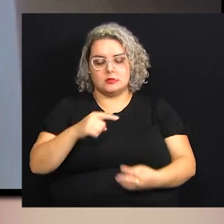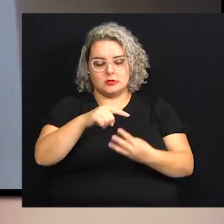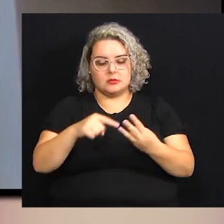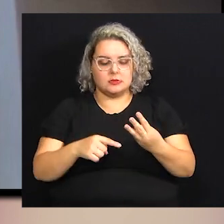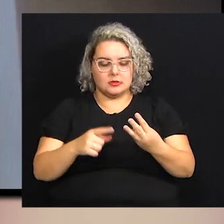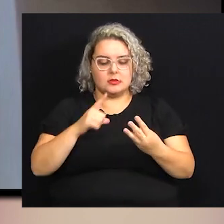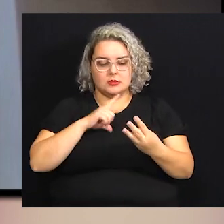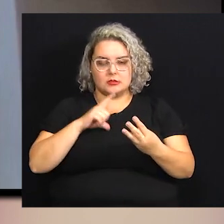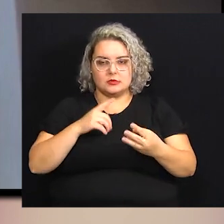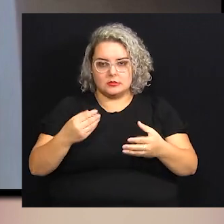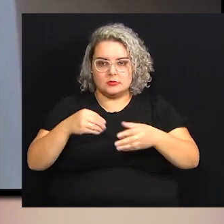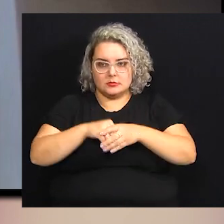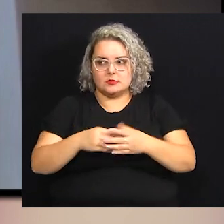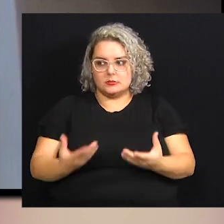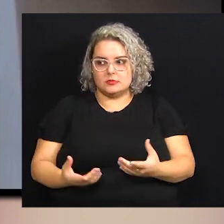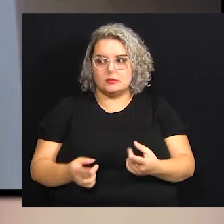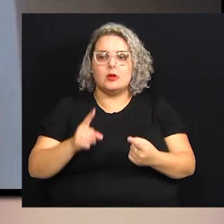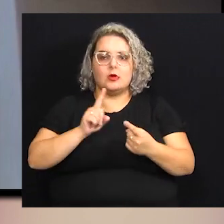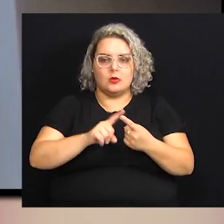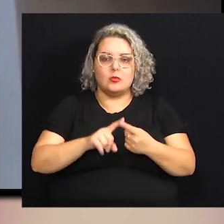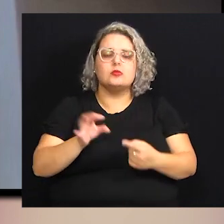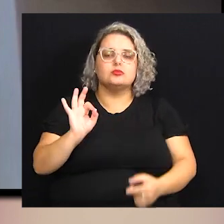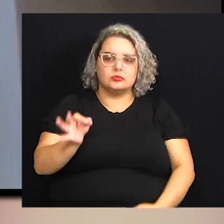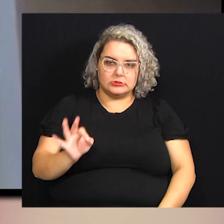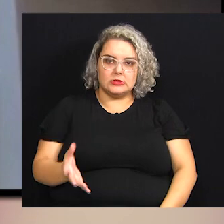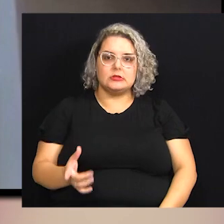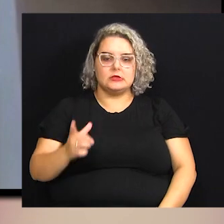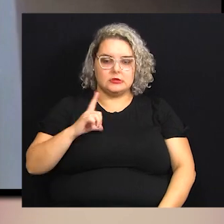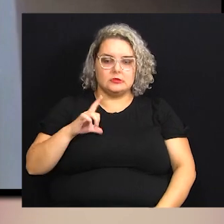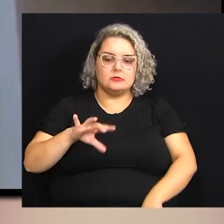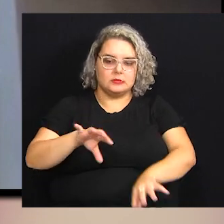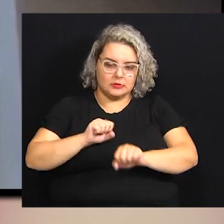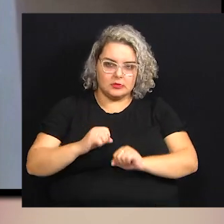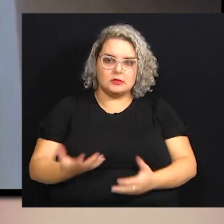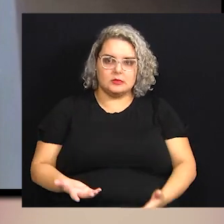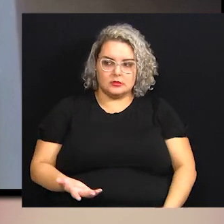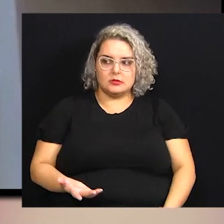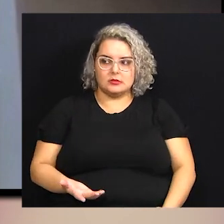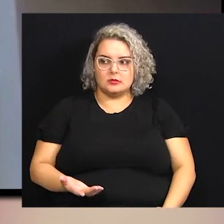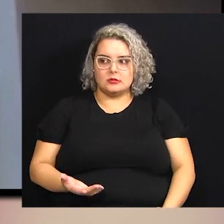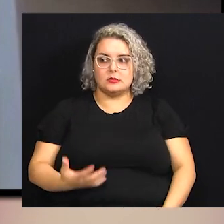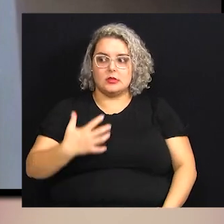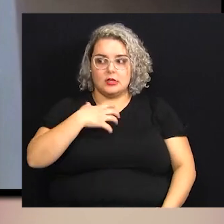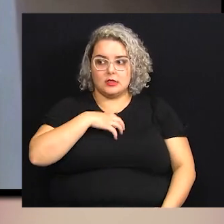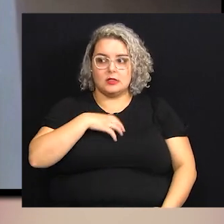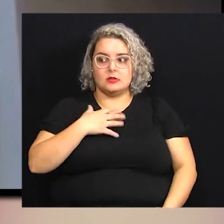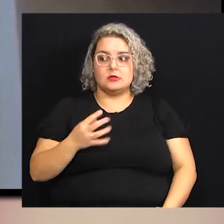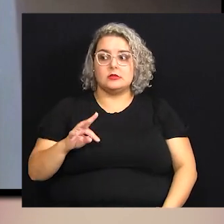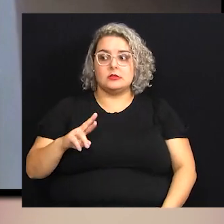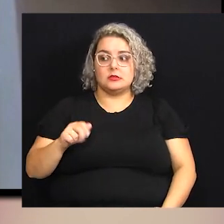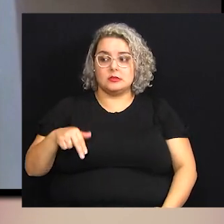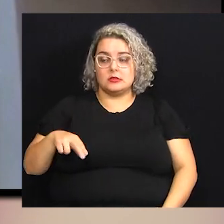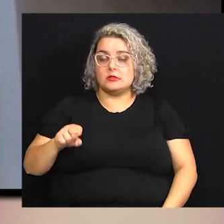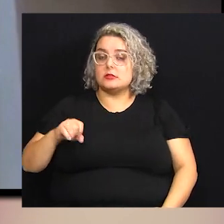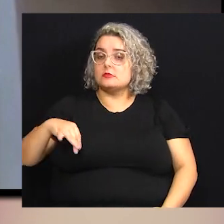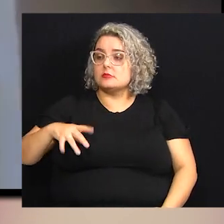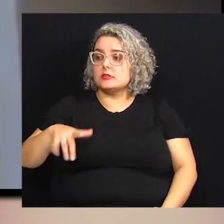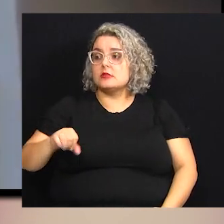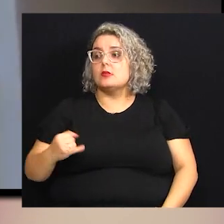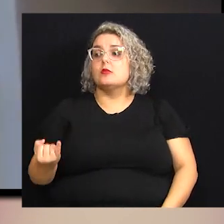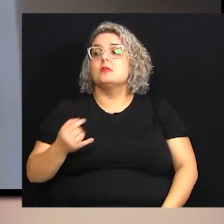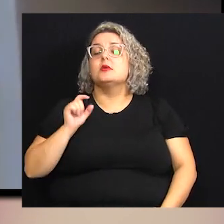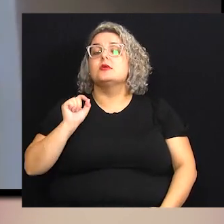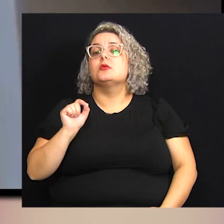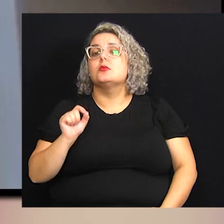Se a gente tem 3 contactantes dentro de casa, um com certeza vai pegar. Então, essa forma de transmissão,